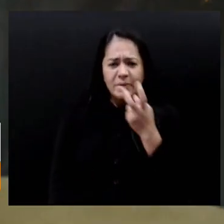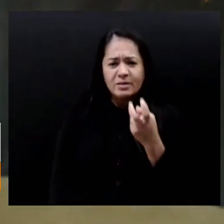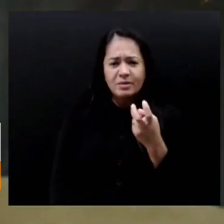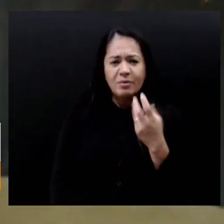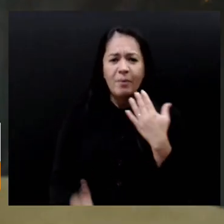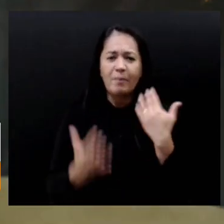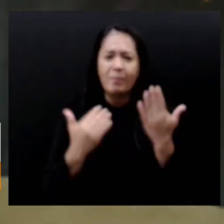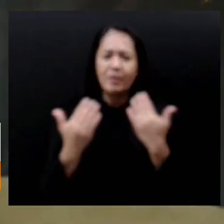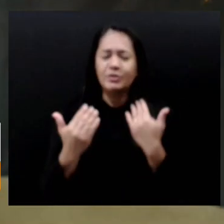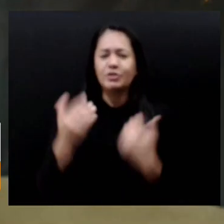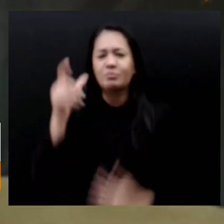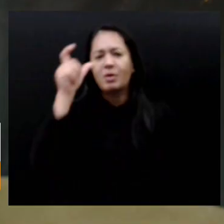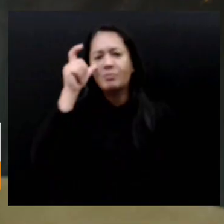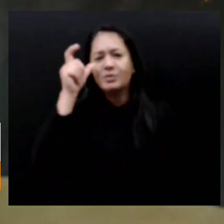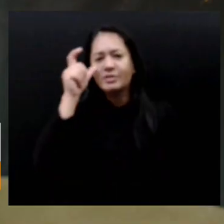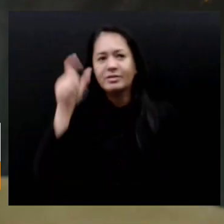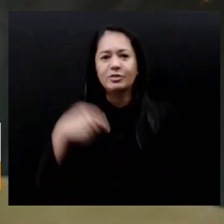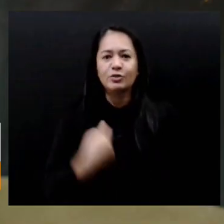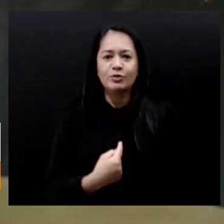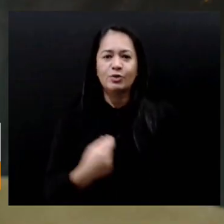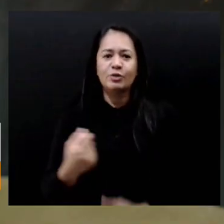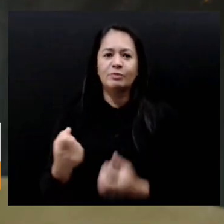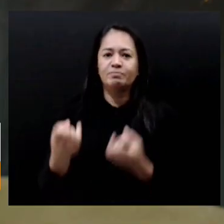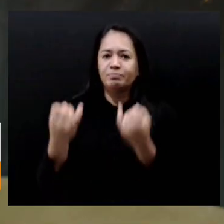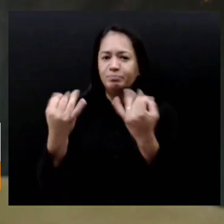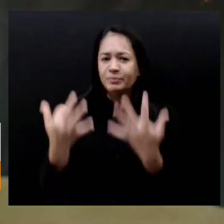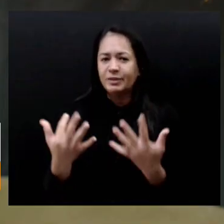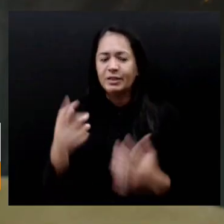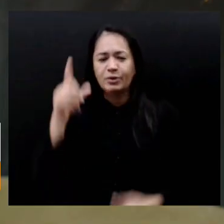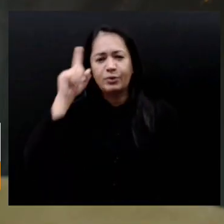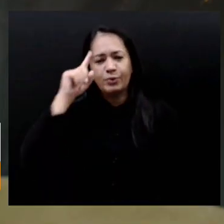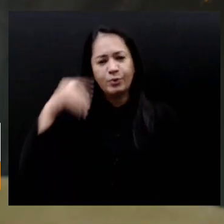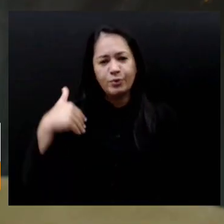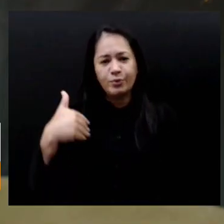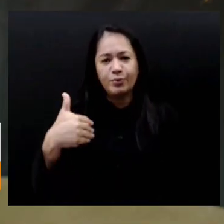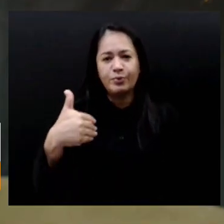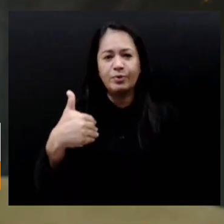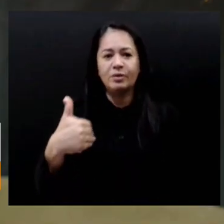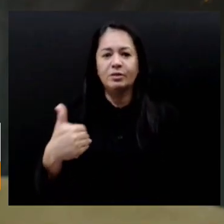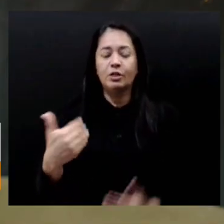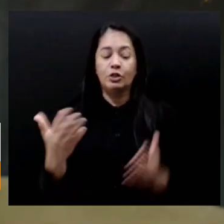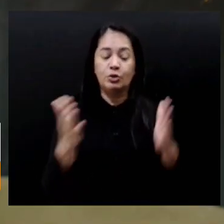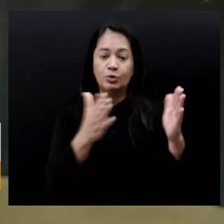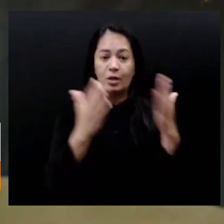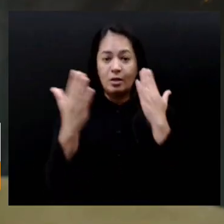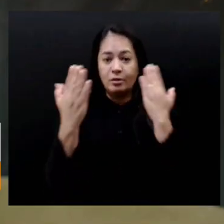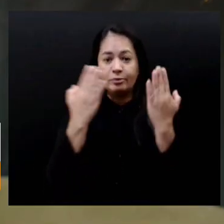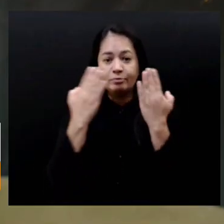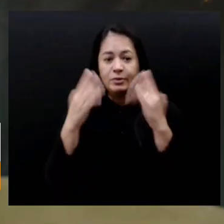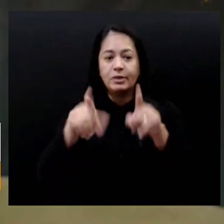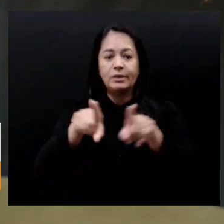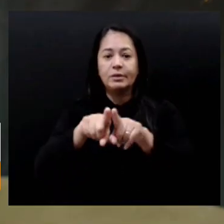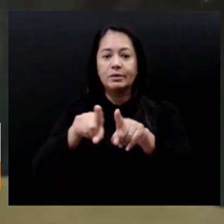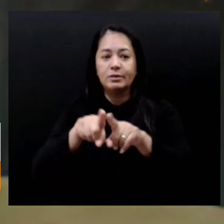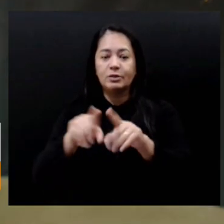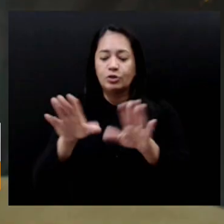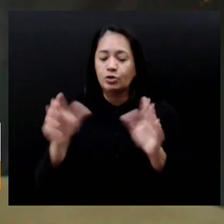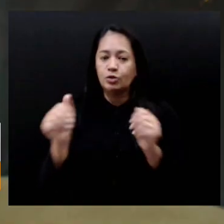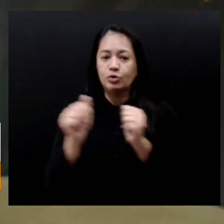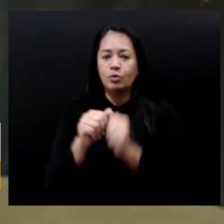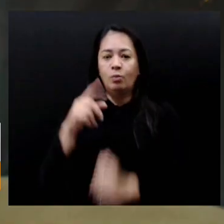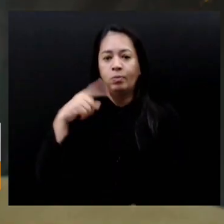interessante, a gente trazendo situações do nosso dia a dia, né? Do lado psicológico e também com o advogado criminal,